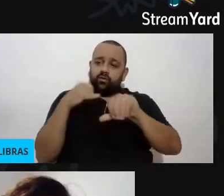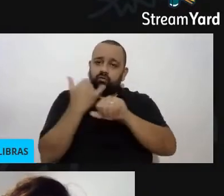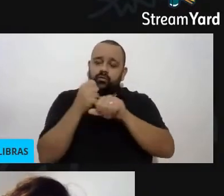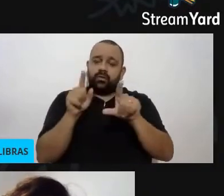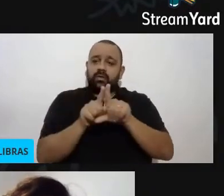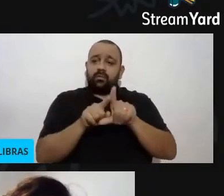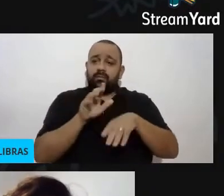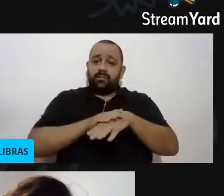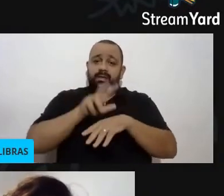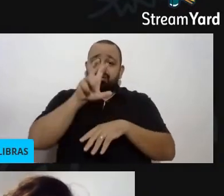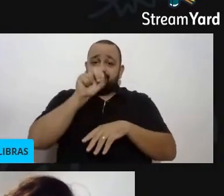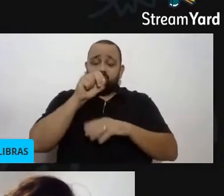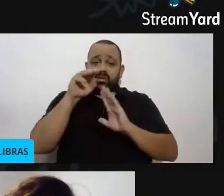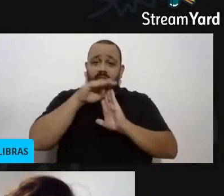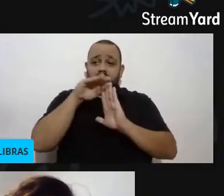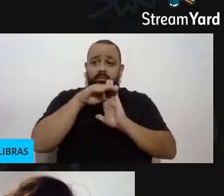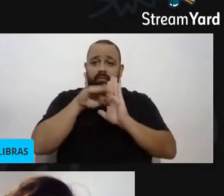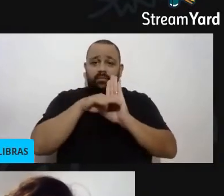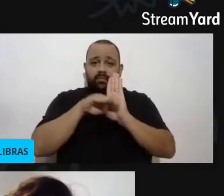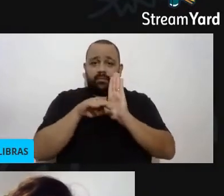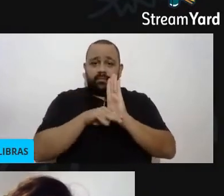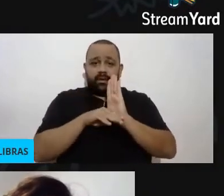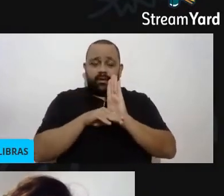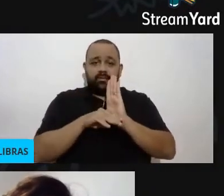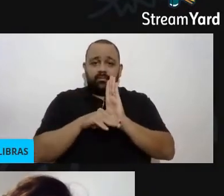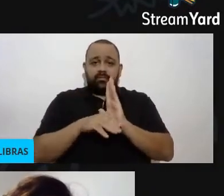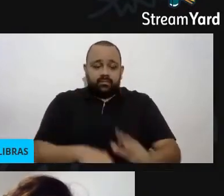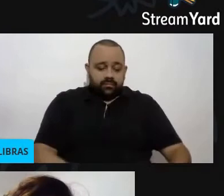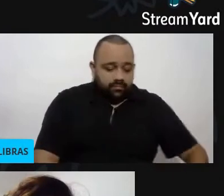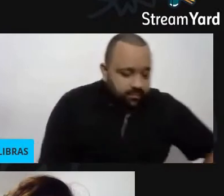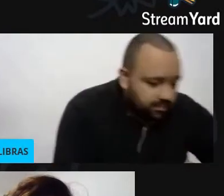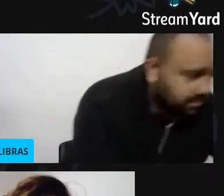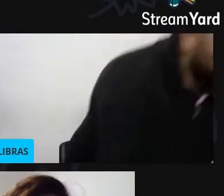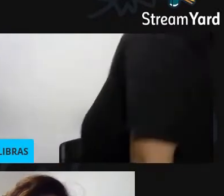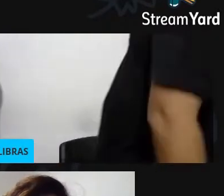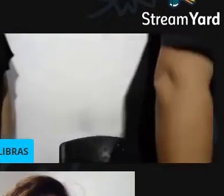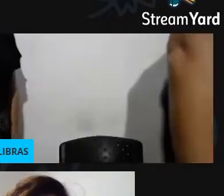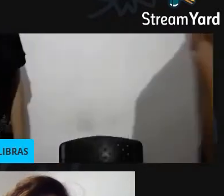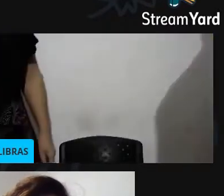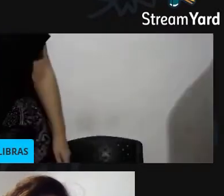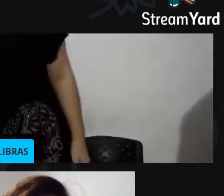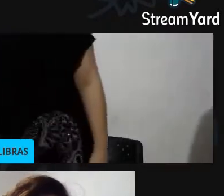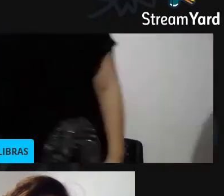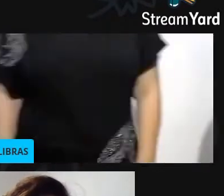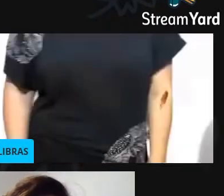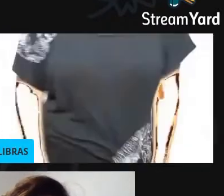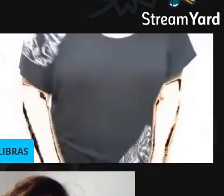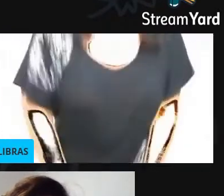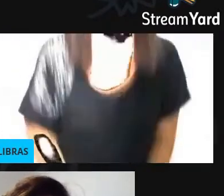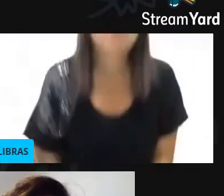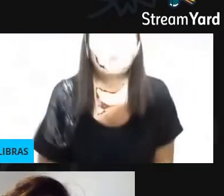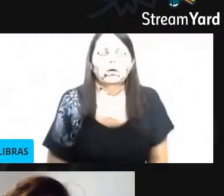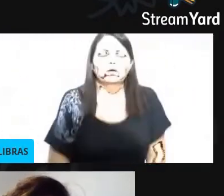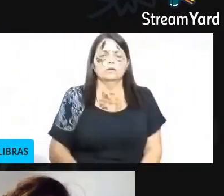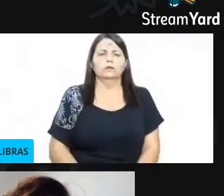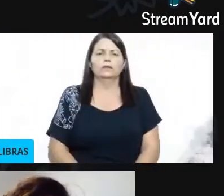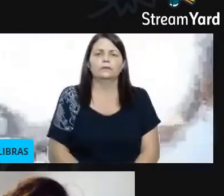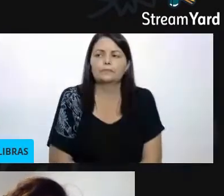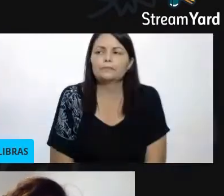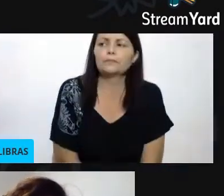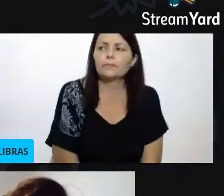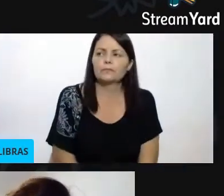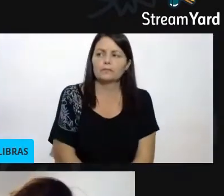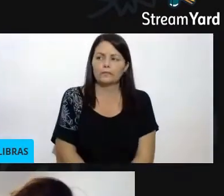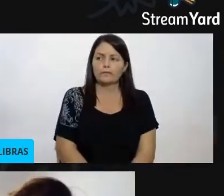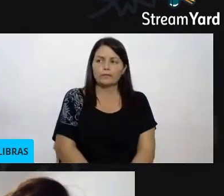mais de 50 programas. A ideia é exatamente a mesma coisa, é informar. Porque nada